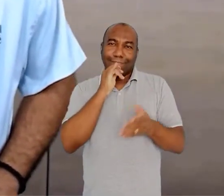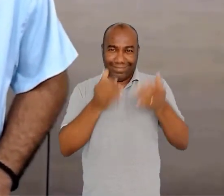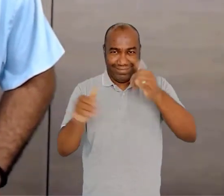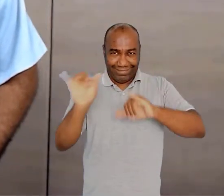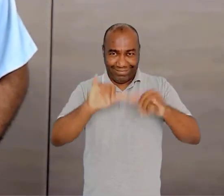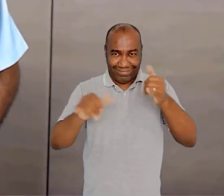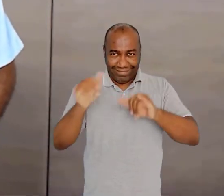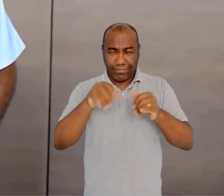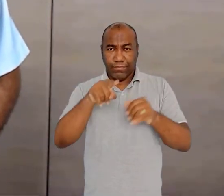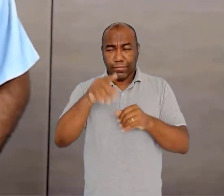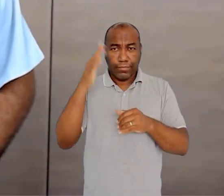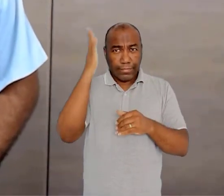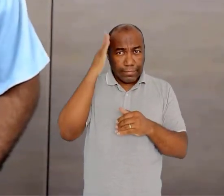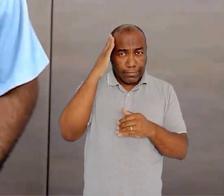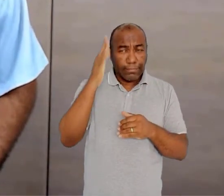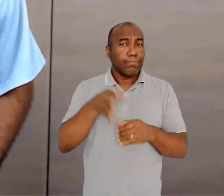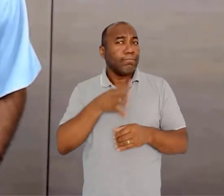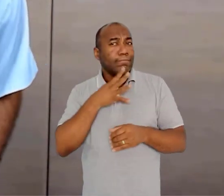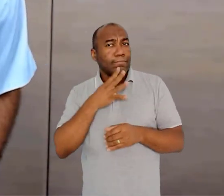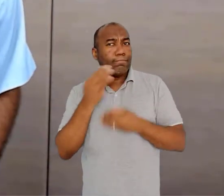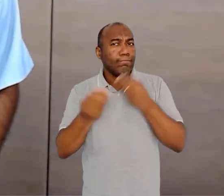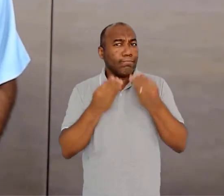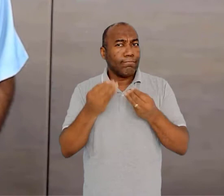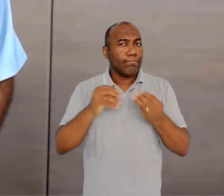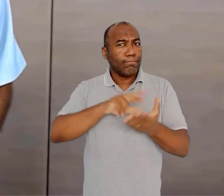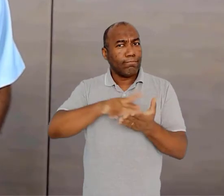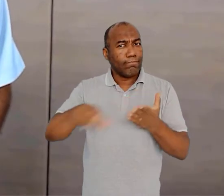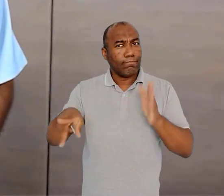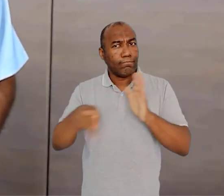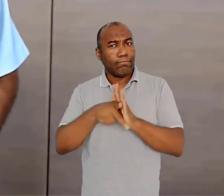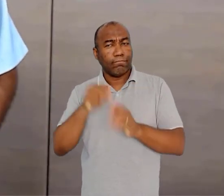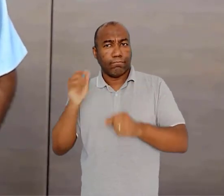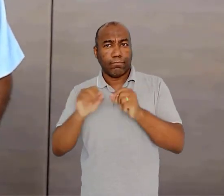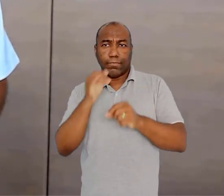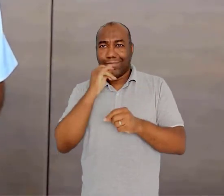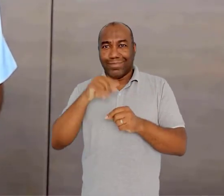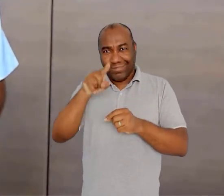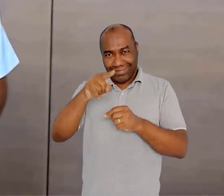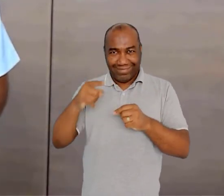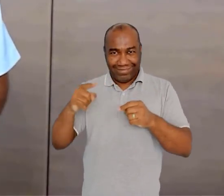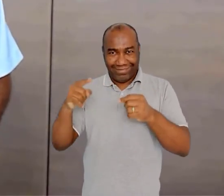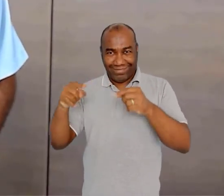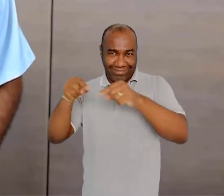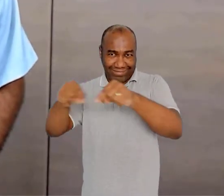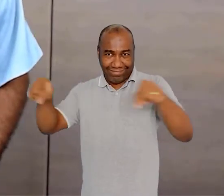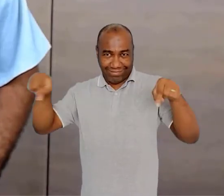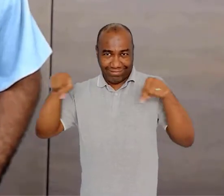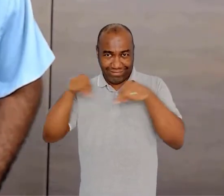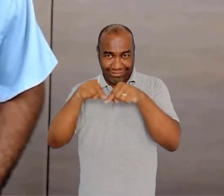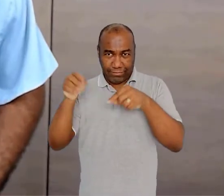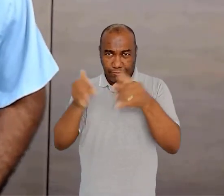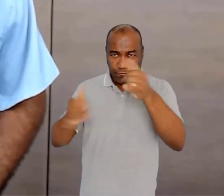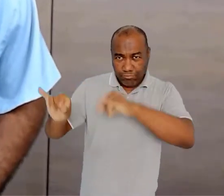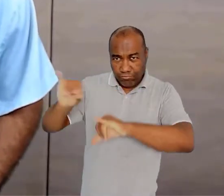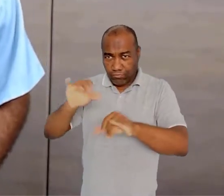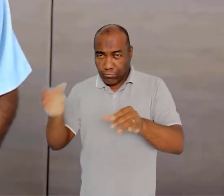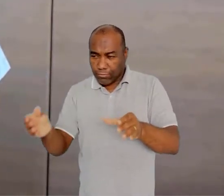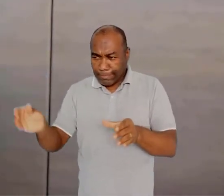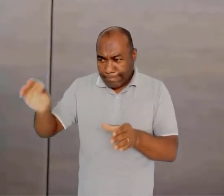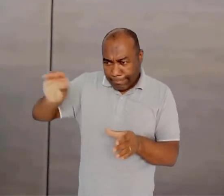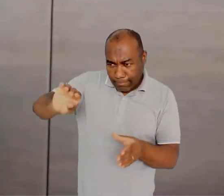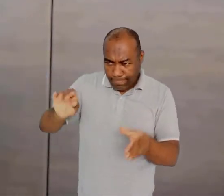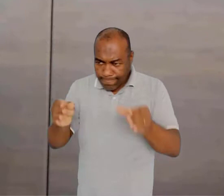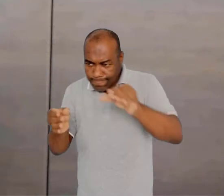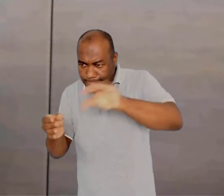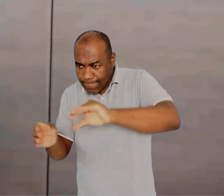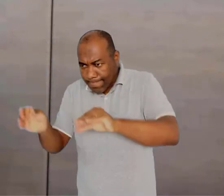saber se essa reação química ela tem possibilidade de explodir o laboratório ou não, se ela é perigosa, se ela não é perigosa, antes de fazer. Então, por exemplo,